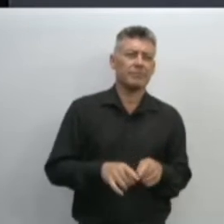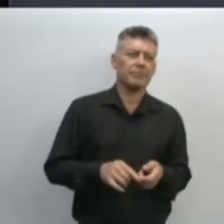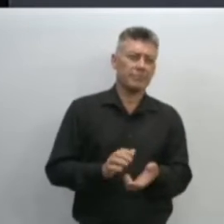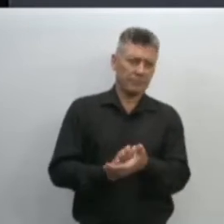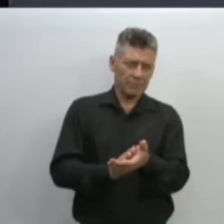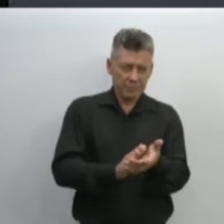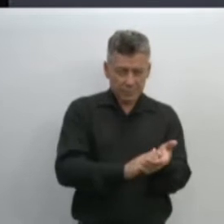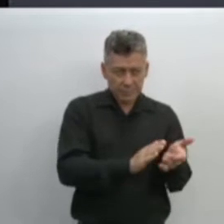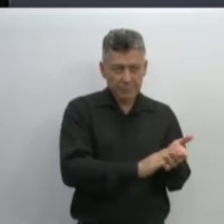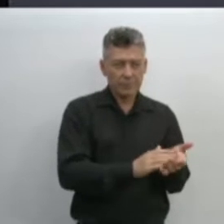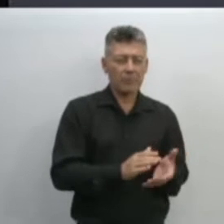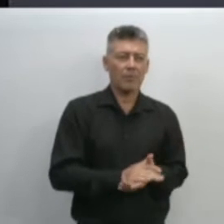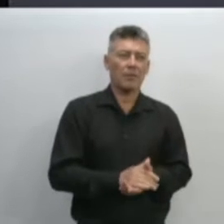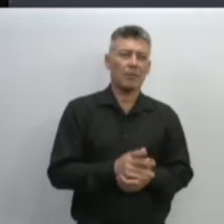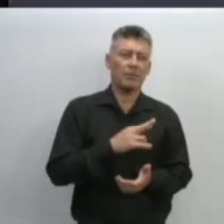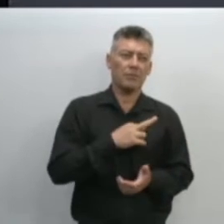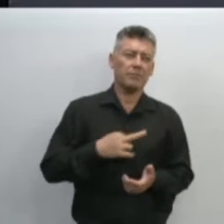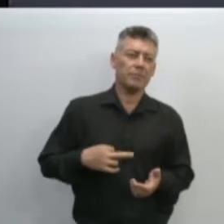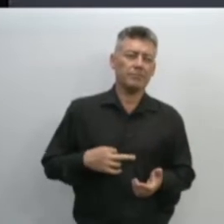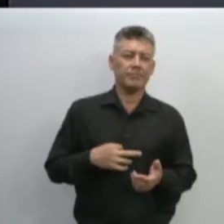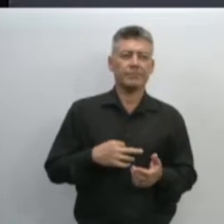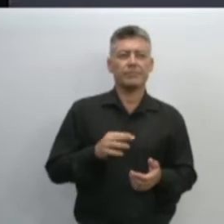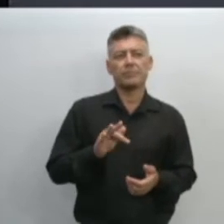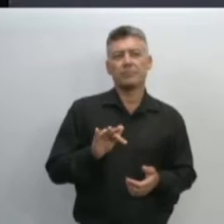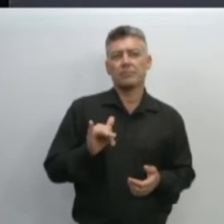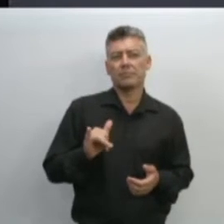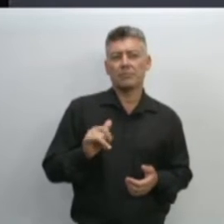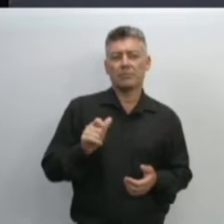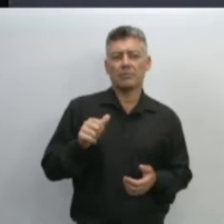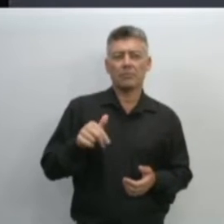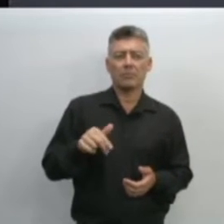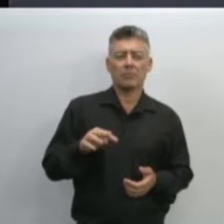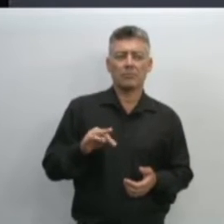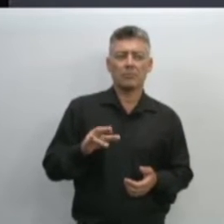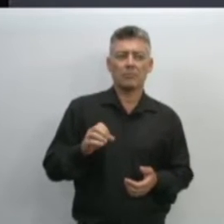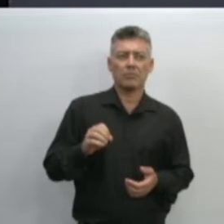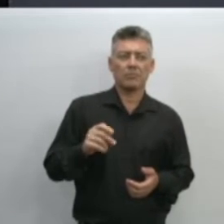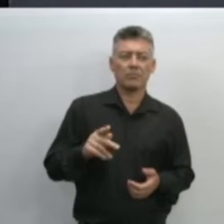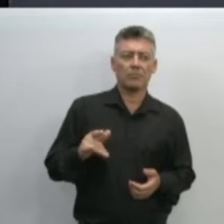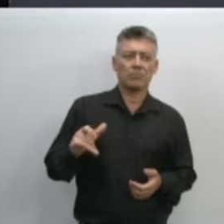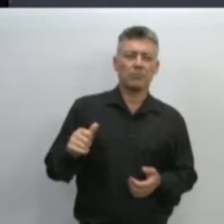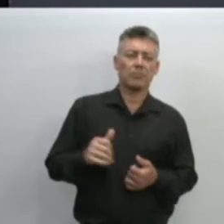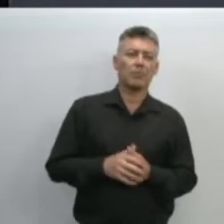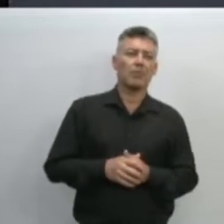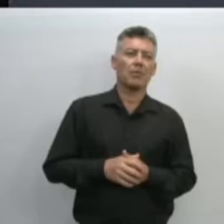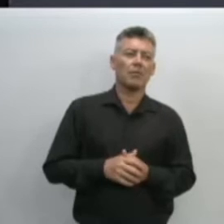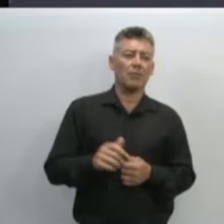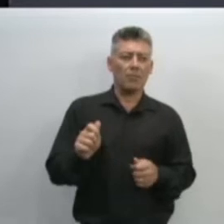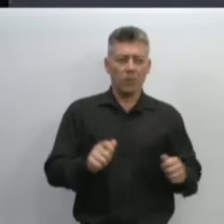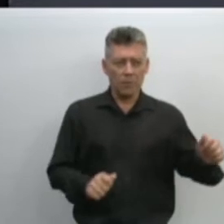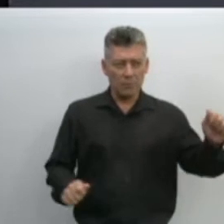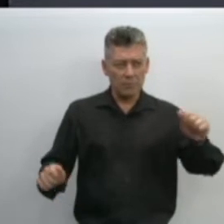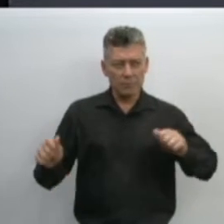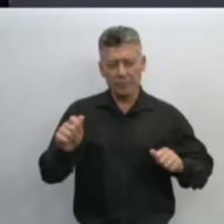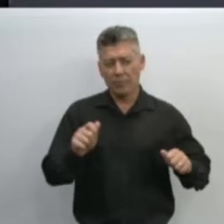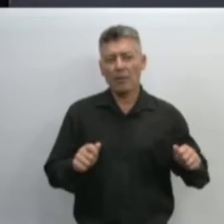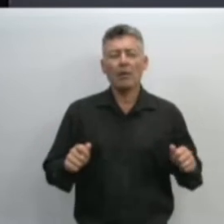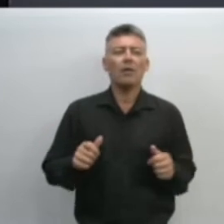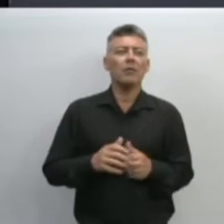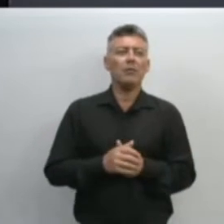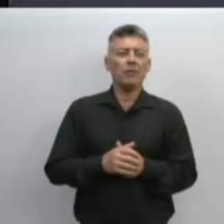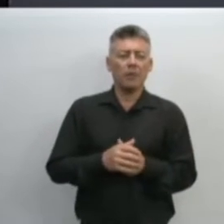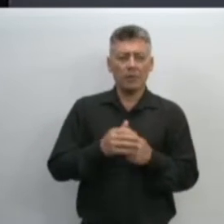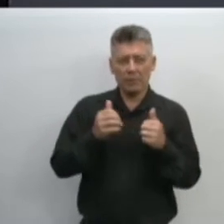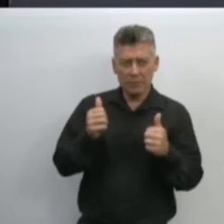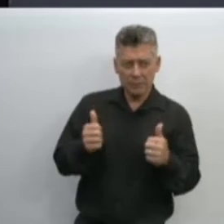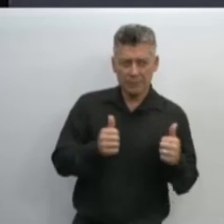parabenizar as pessoas que fazem filantropia, as instituições que fazem filantropia, né, que fazem um bem pela cidade